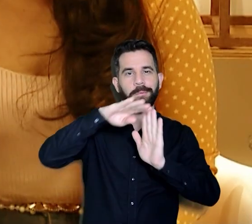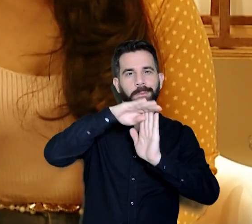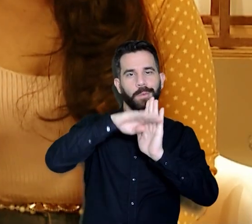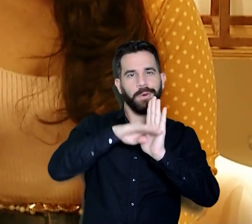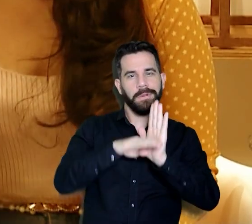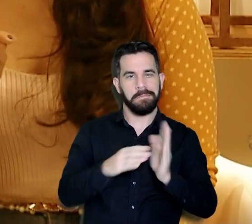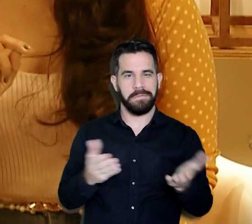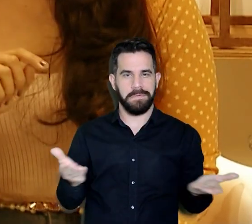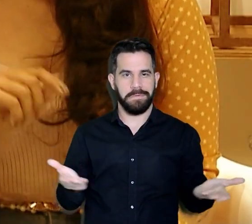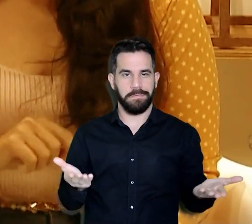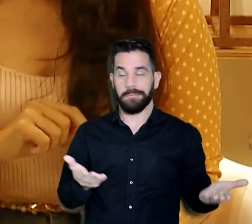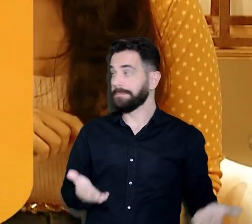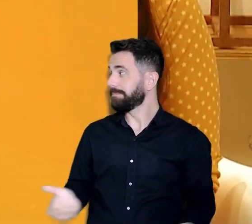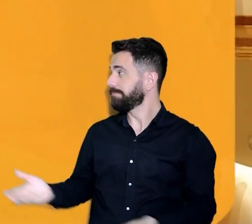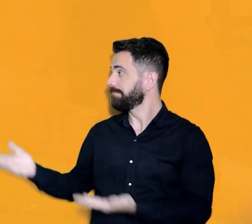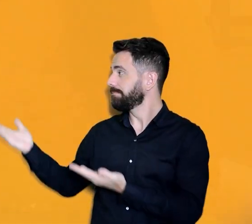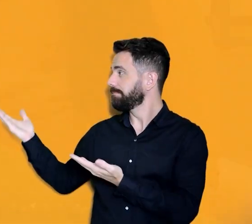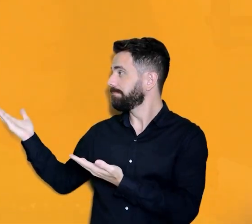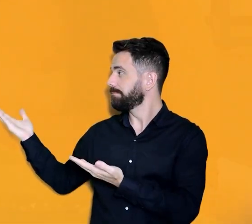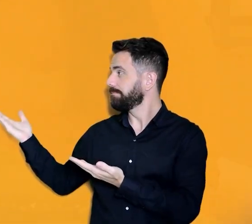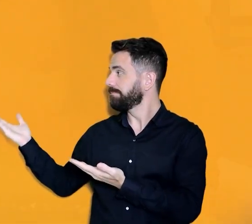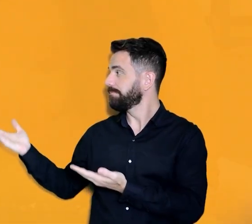A seguir,